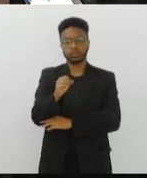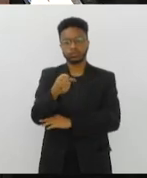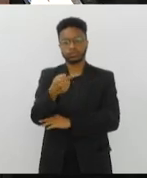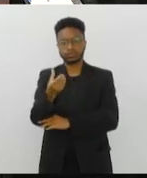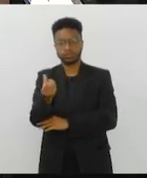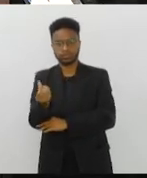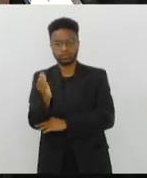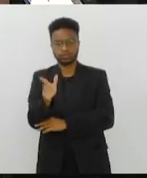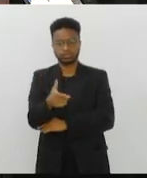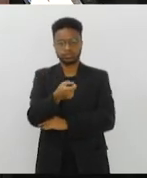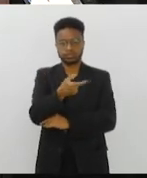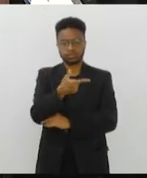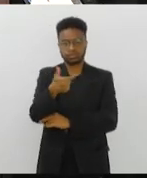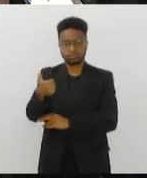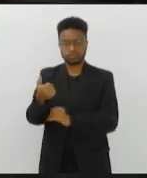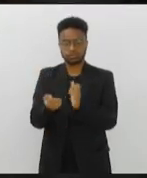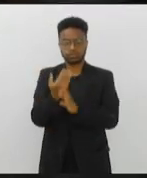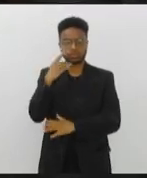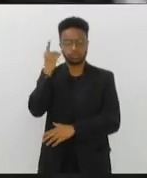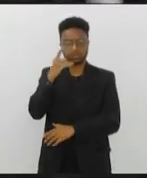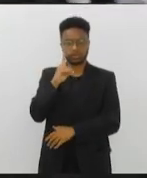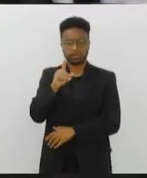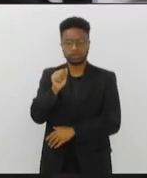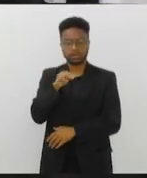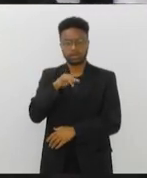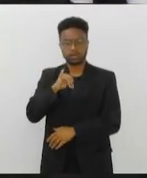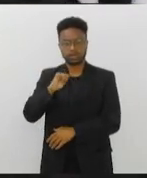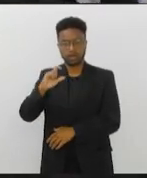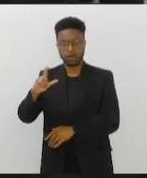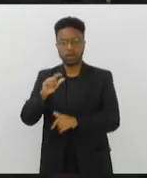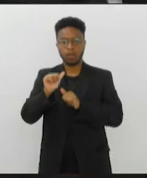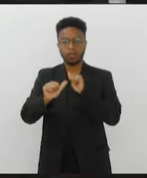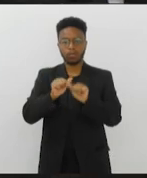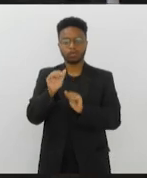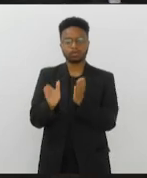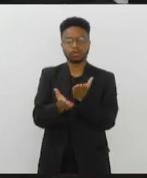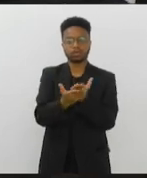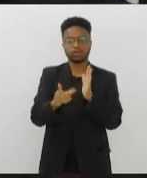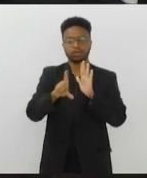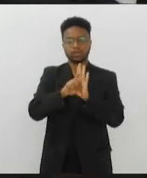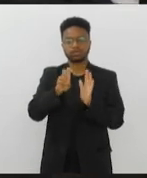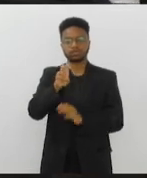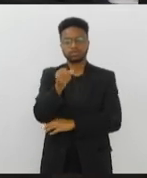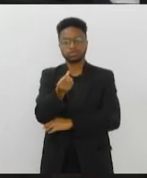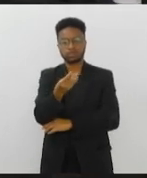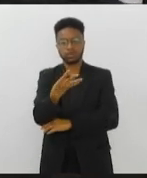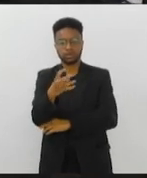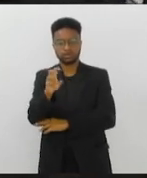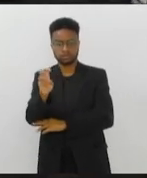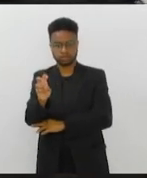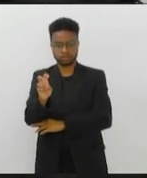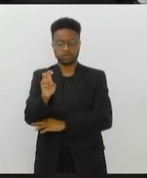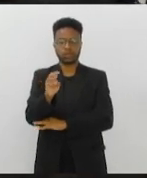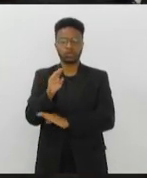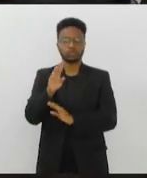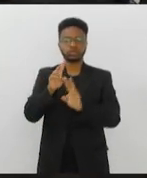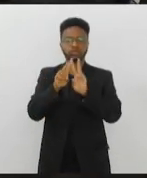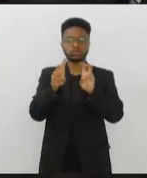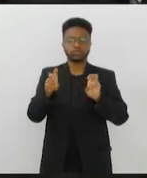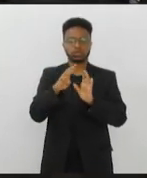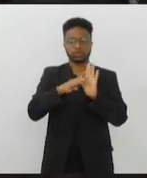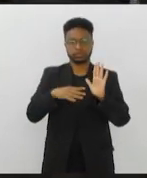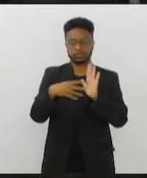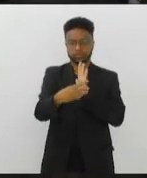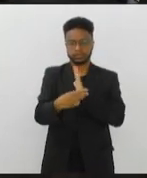de 21, de autoria do deputado Daniel Librelon, que altera o anexo da Lei número 5.645, de 6 de janeiro de